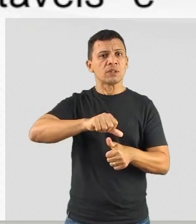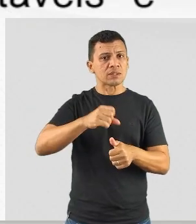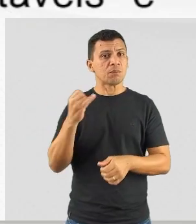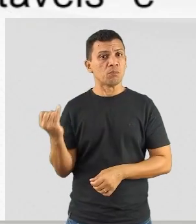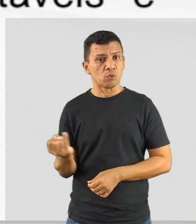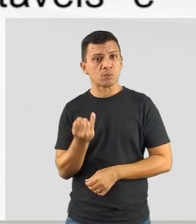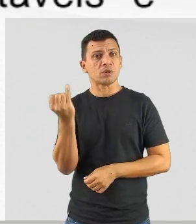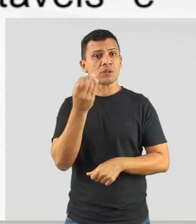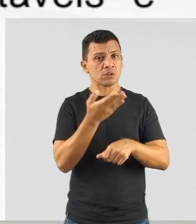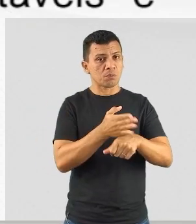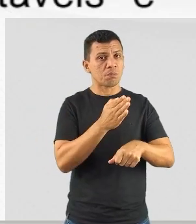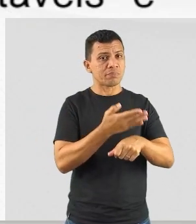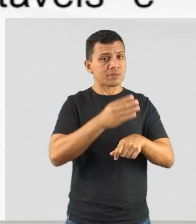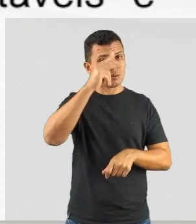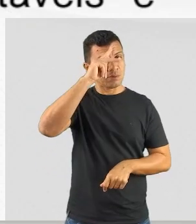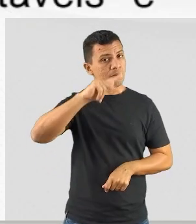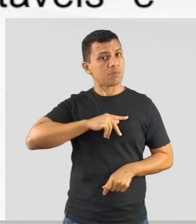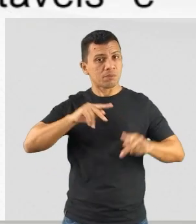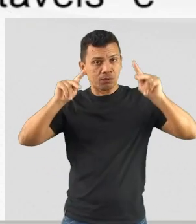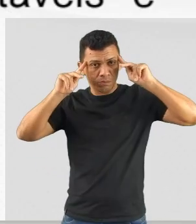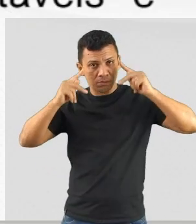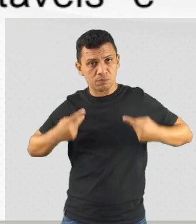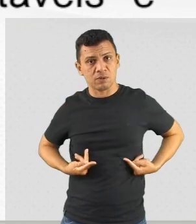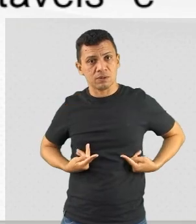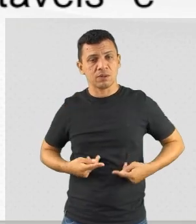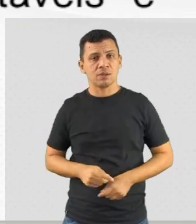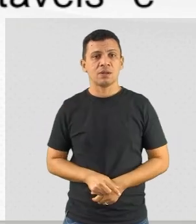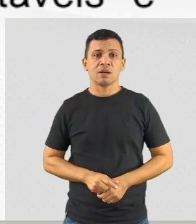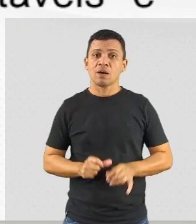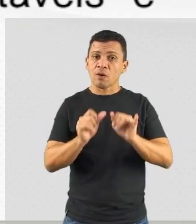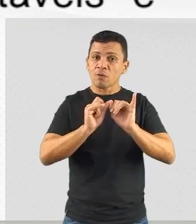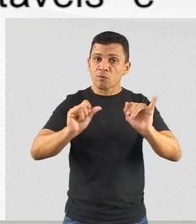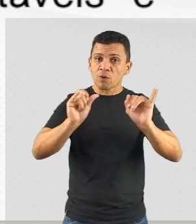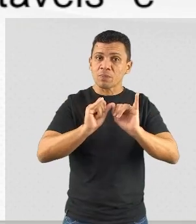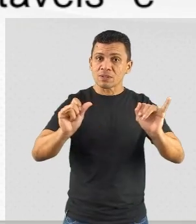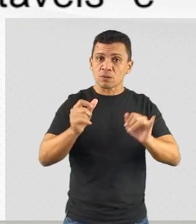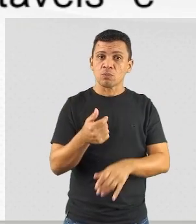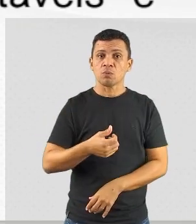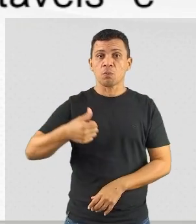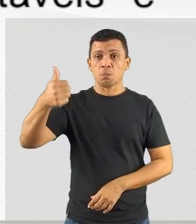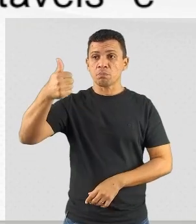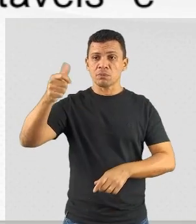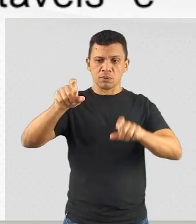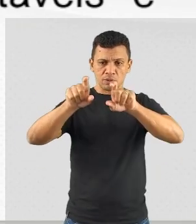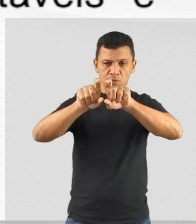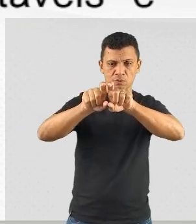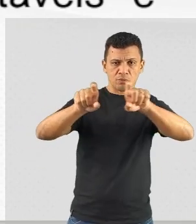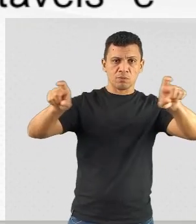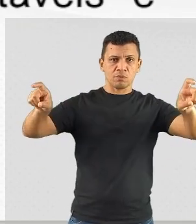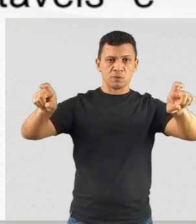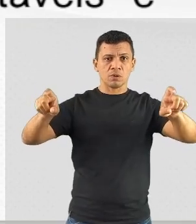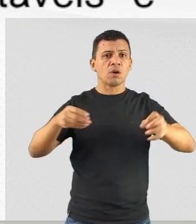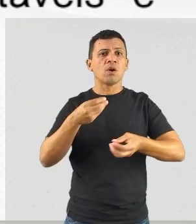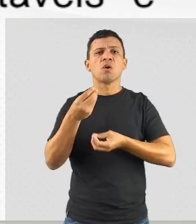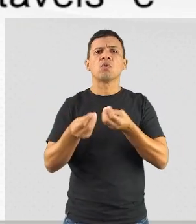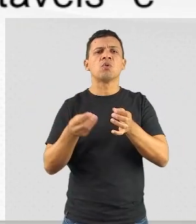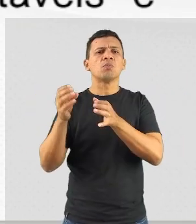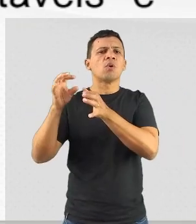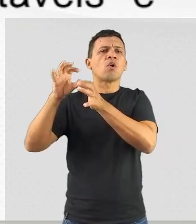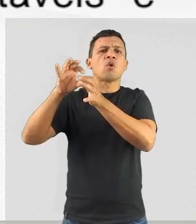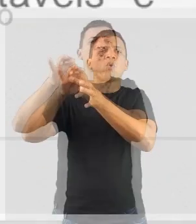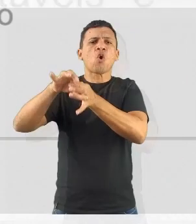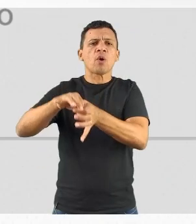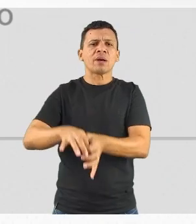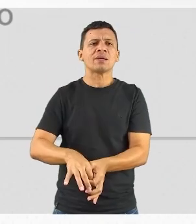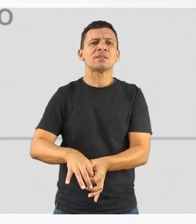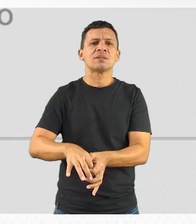para práticas humanas. Então, eu tenho essa informação no meu primeiro período. Como que seria essa coerência interna aqui nesse texto? Olha a